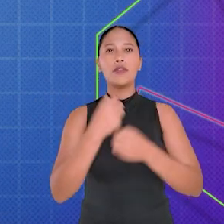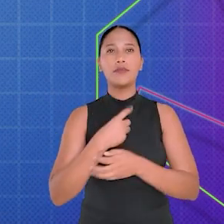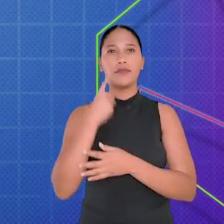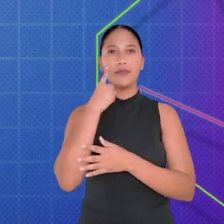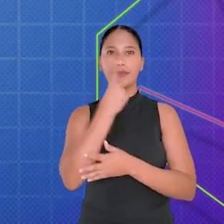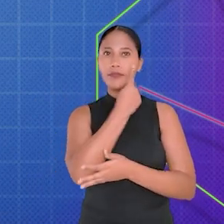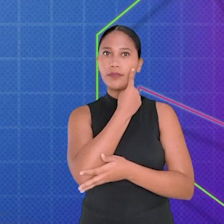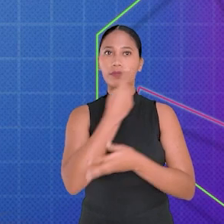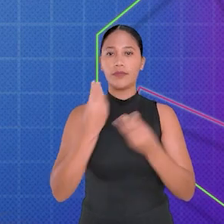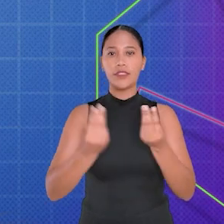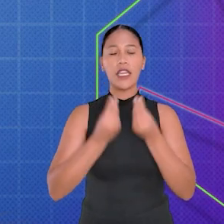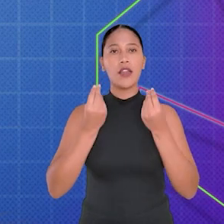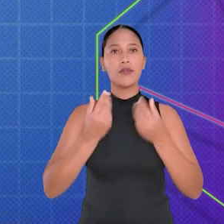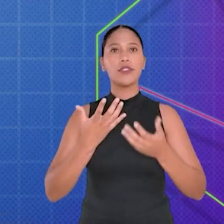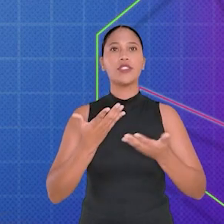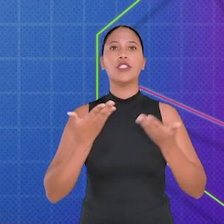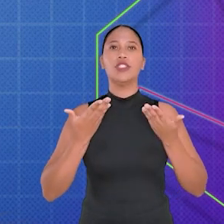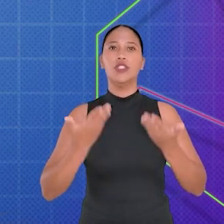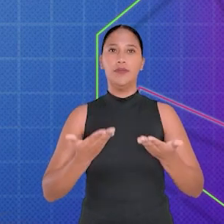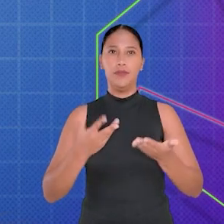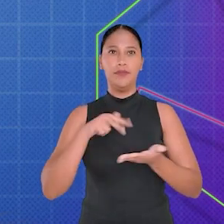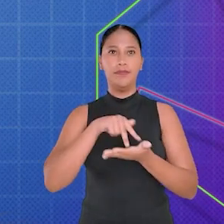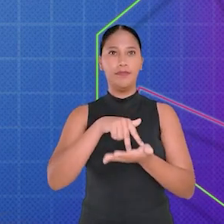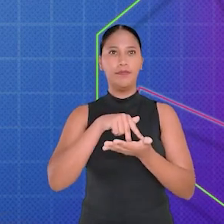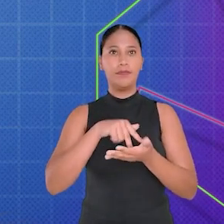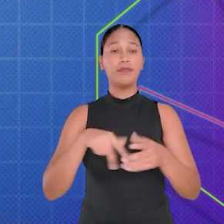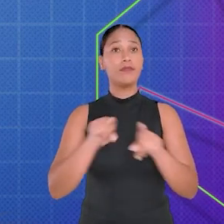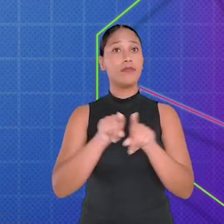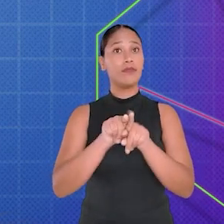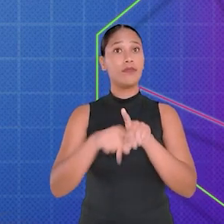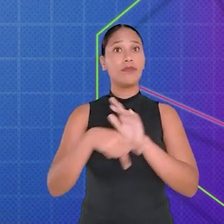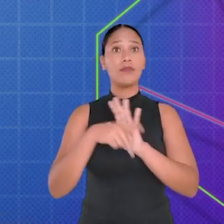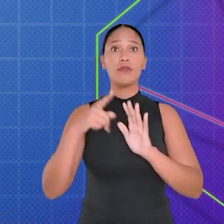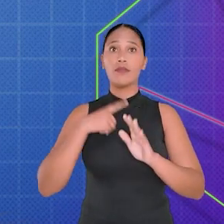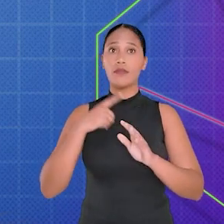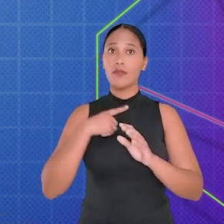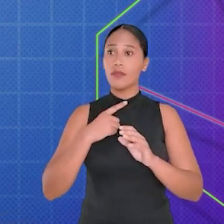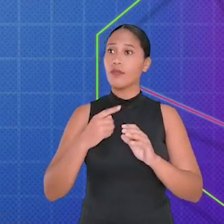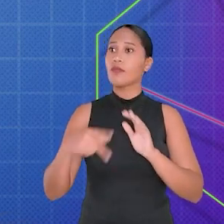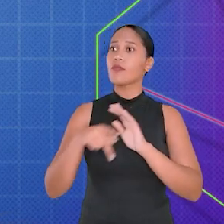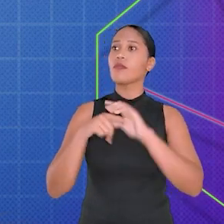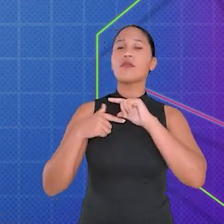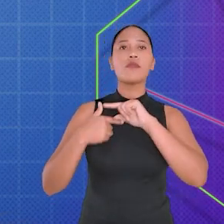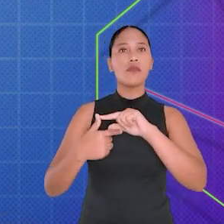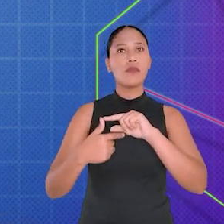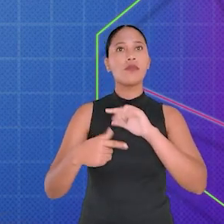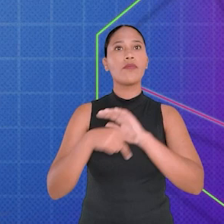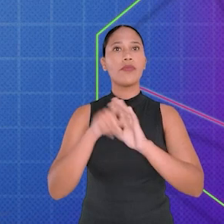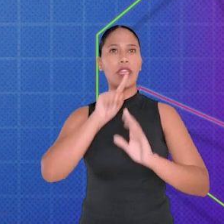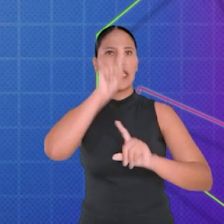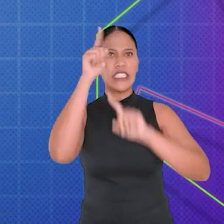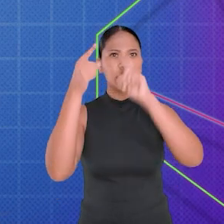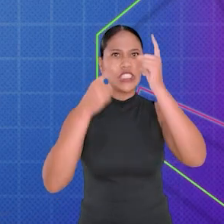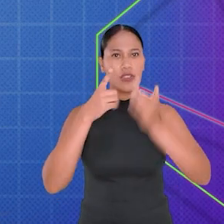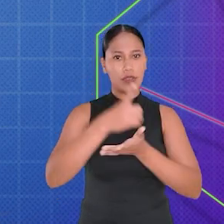simétricas pode ser agradável aos olhos e transmitir uma sensação de estabilidade. Além disso, os padrões